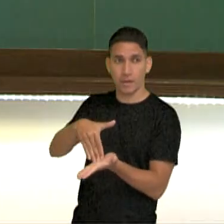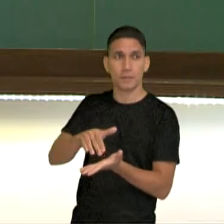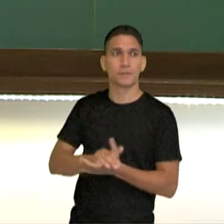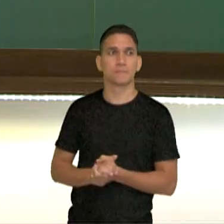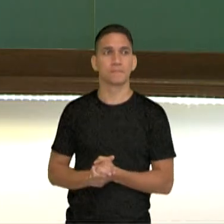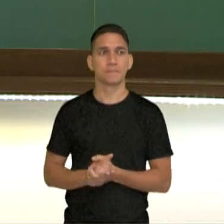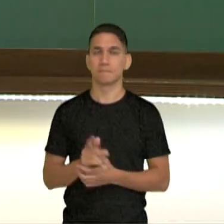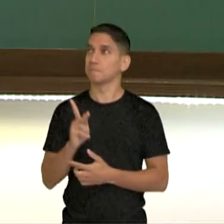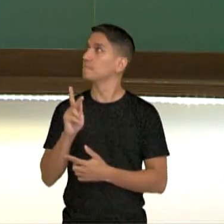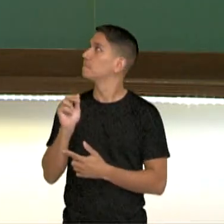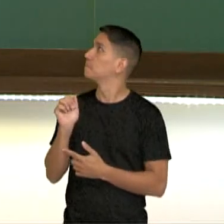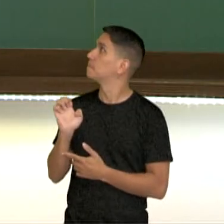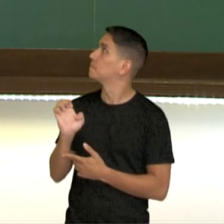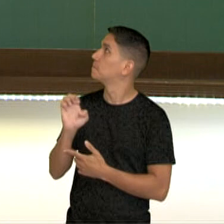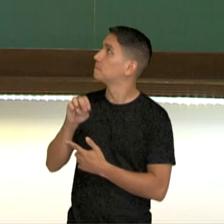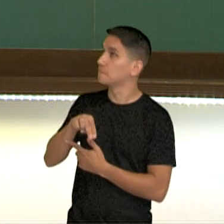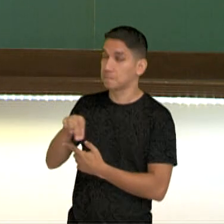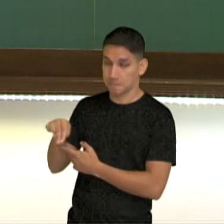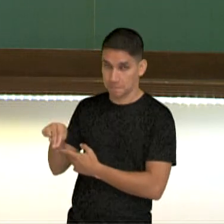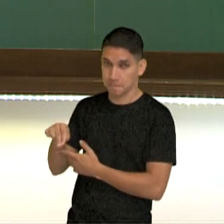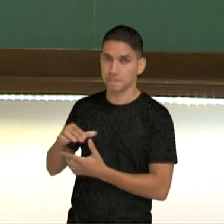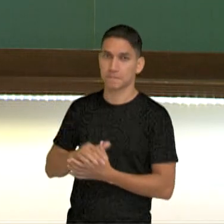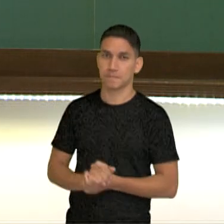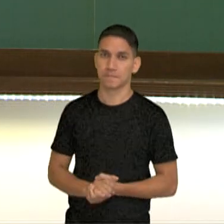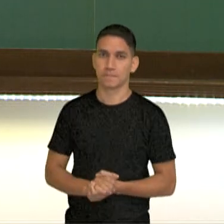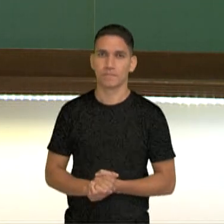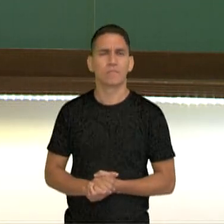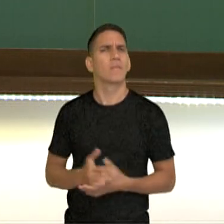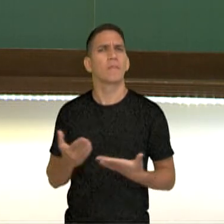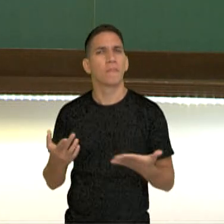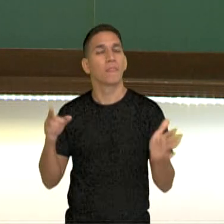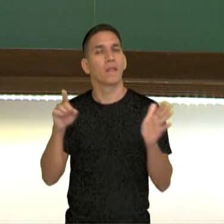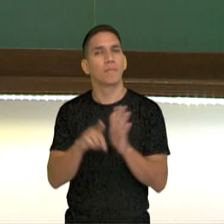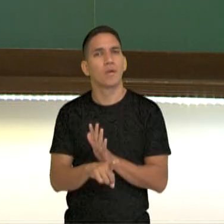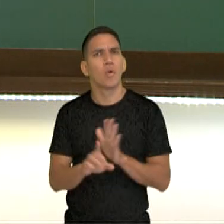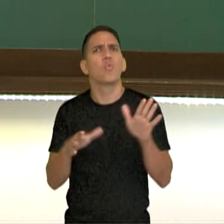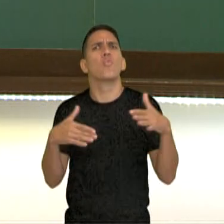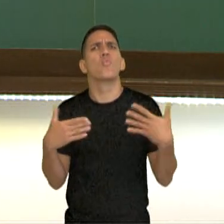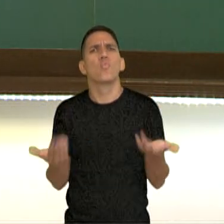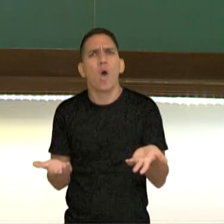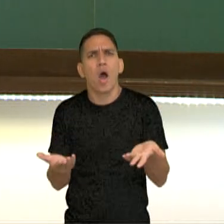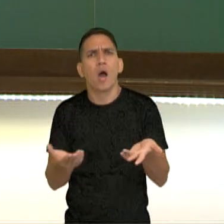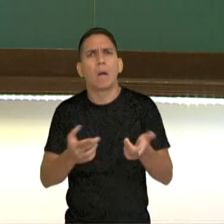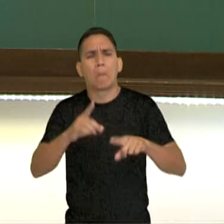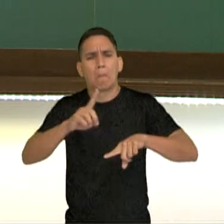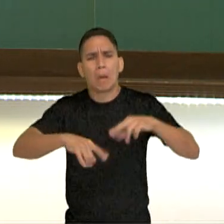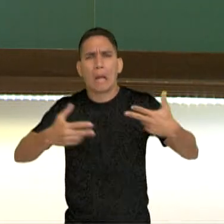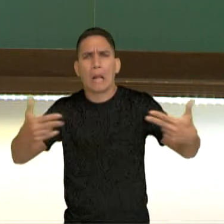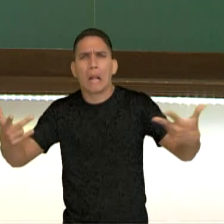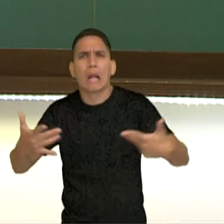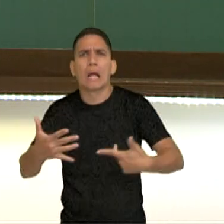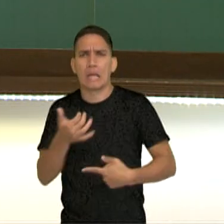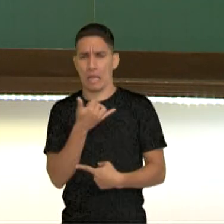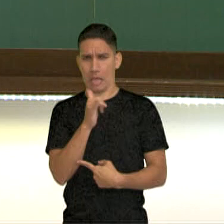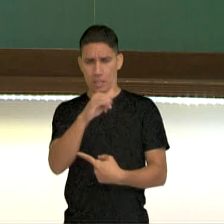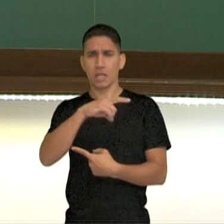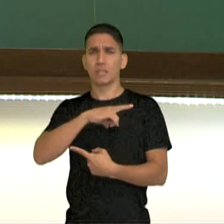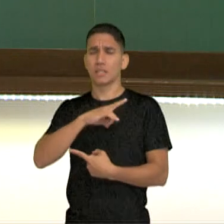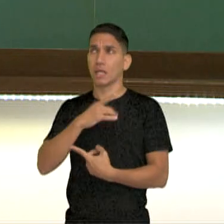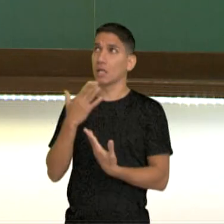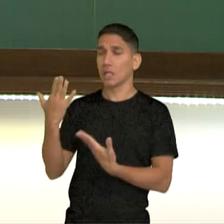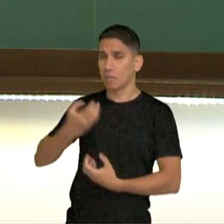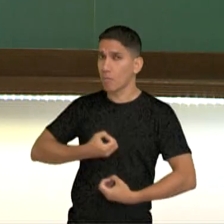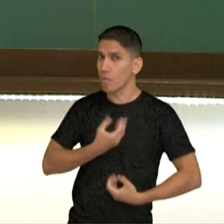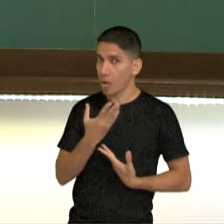Então também tem autor aqui. Quais aparelhos eletrônicos são citados nesse poema? Lembra